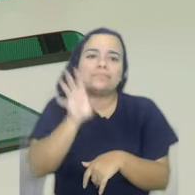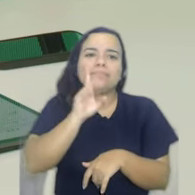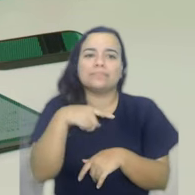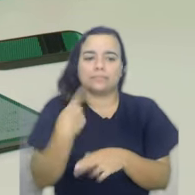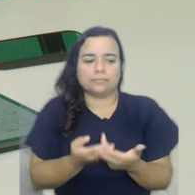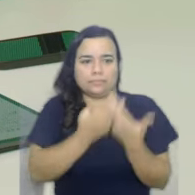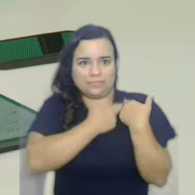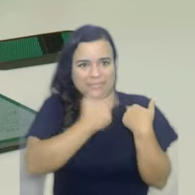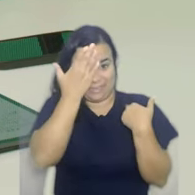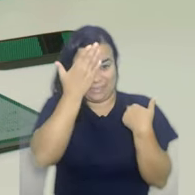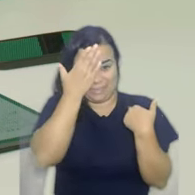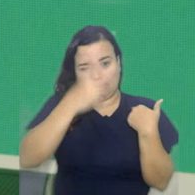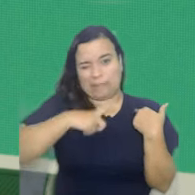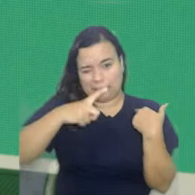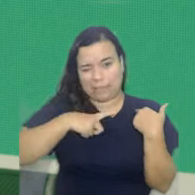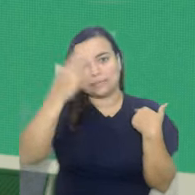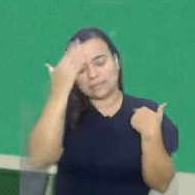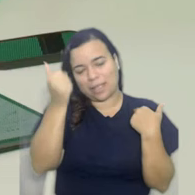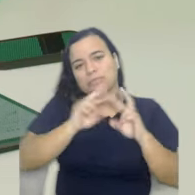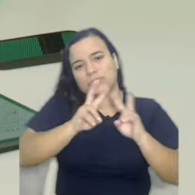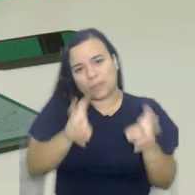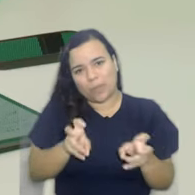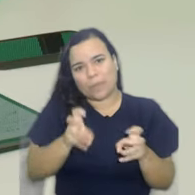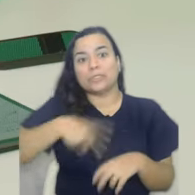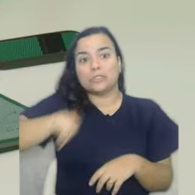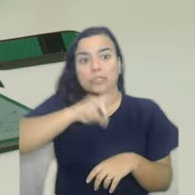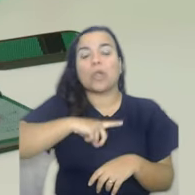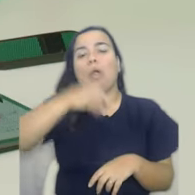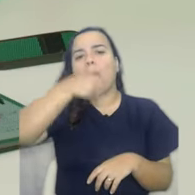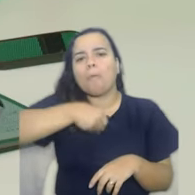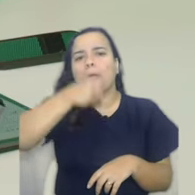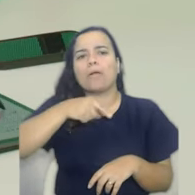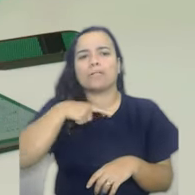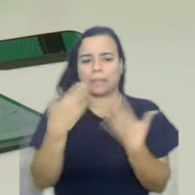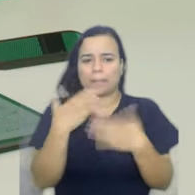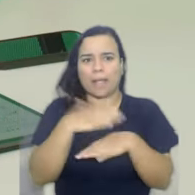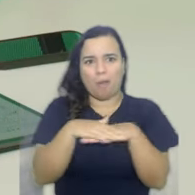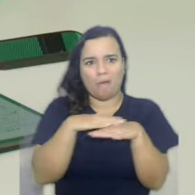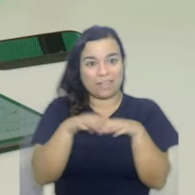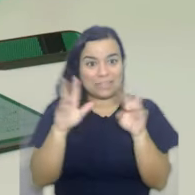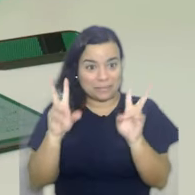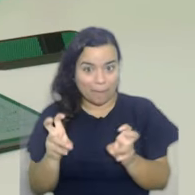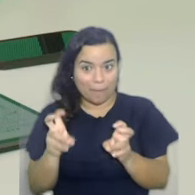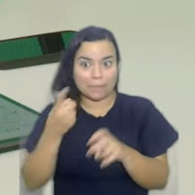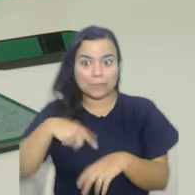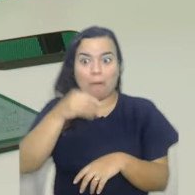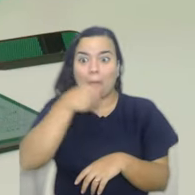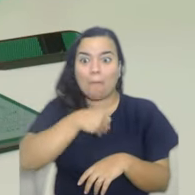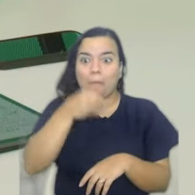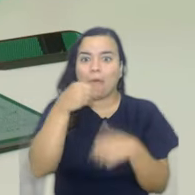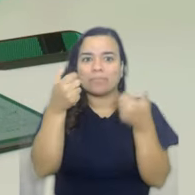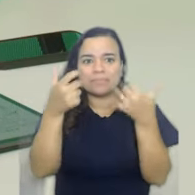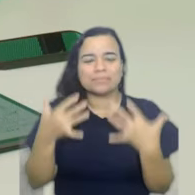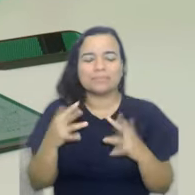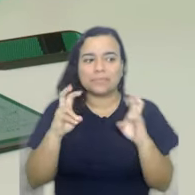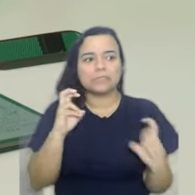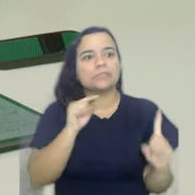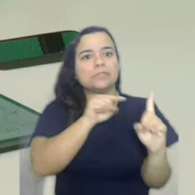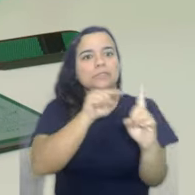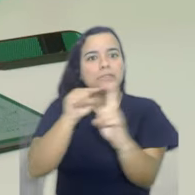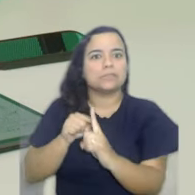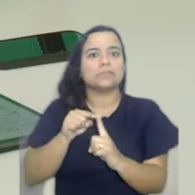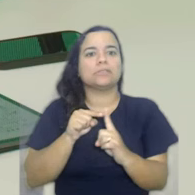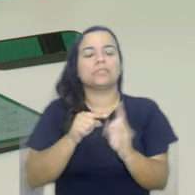conscientização então a gente anda tendo muito essa oportunidade de conversar então quando a gente tem a oportunidade de falar de fato com o produtor mostrar